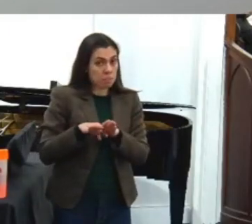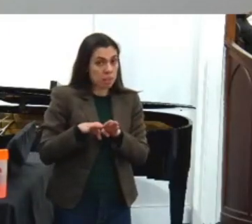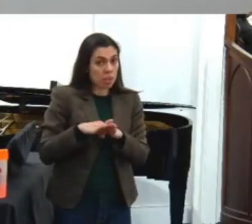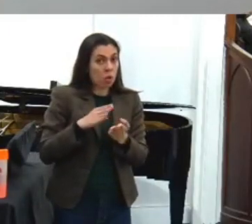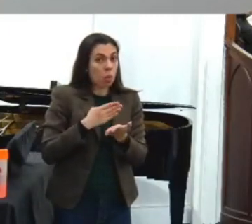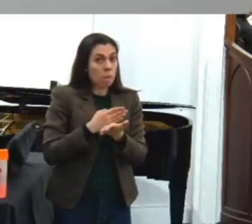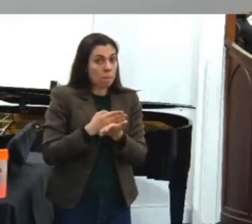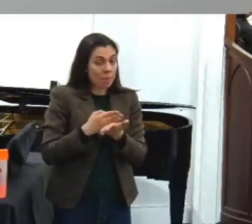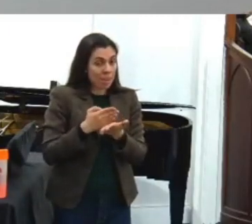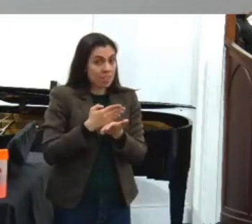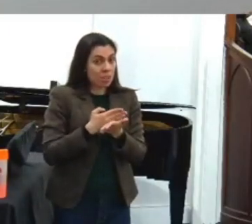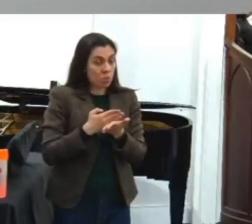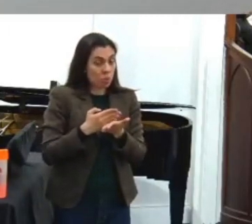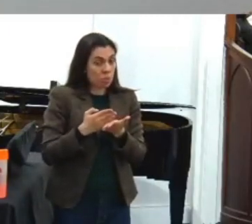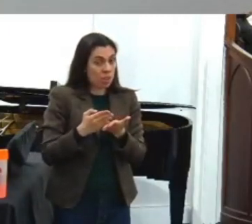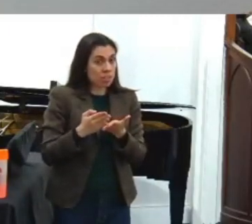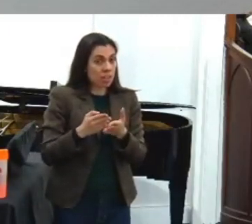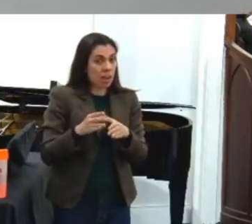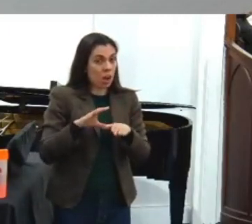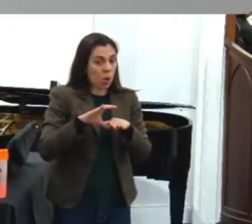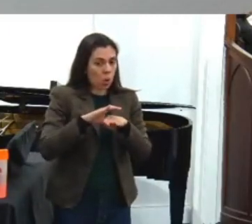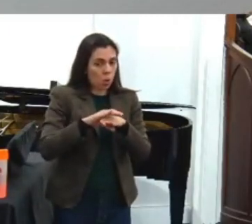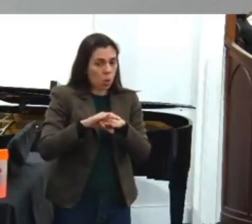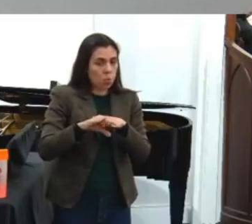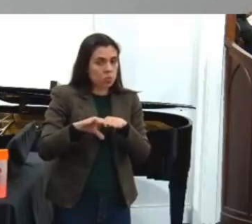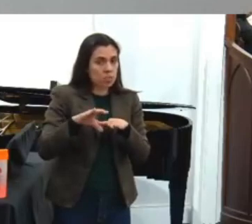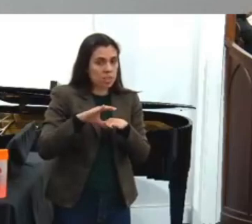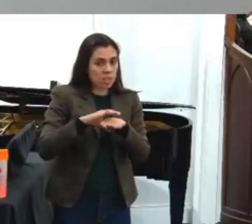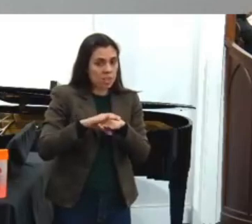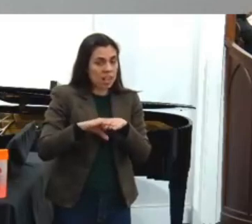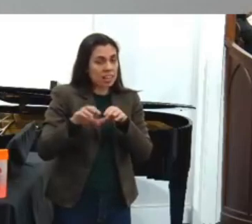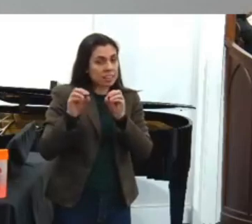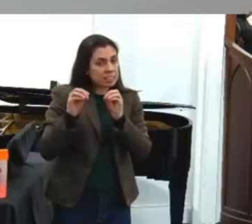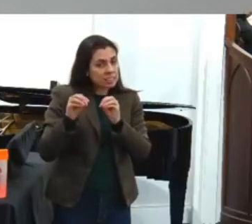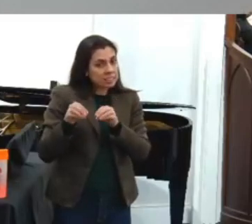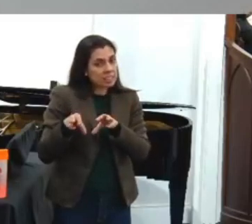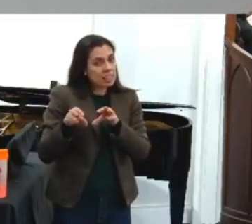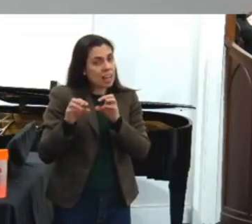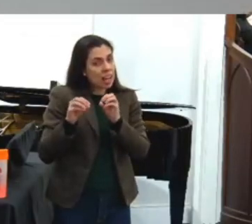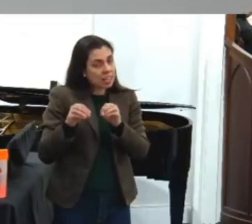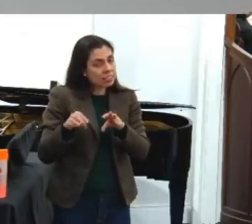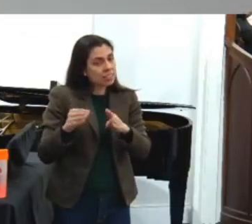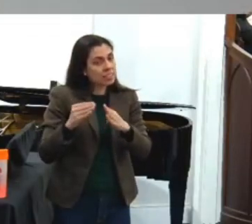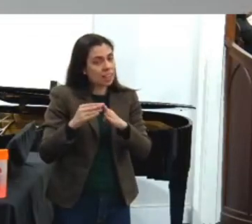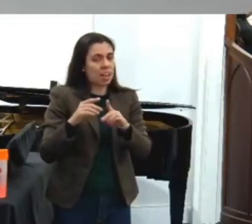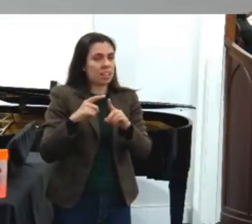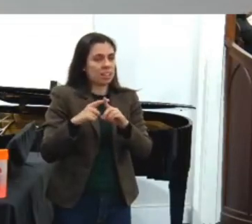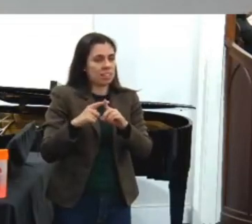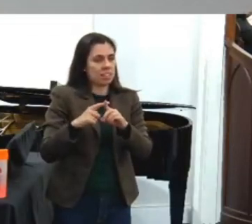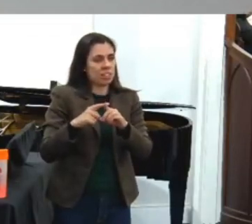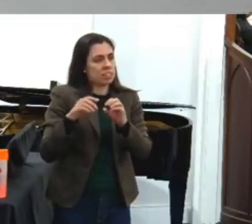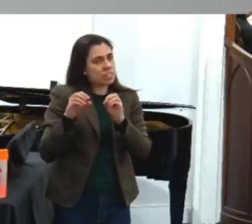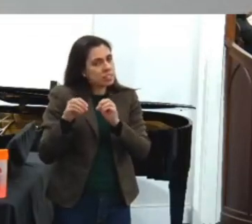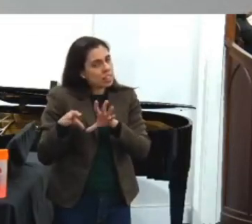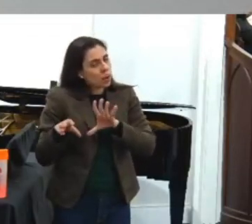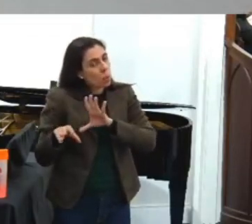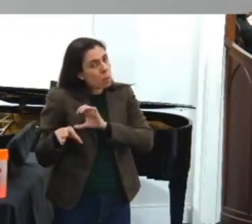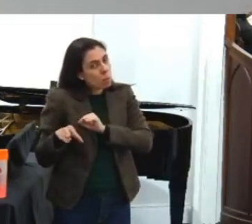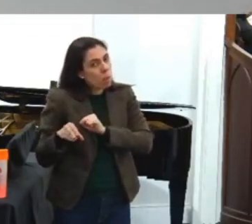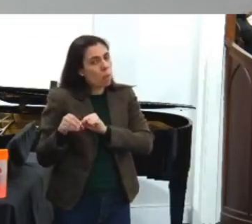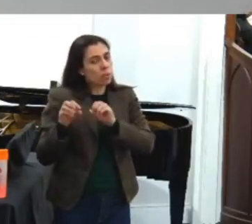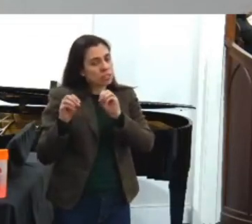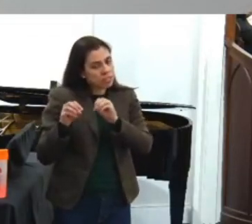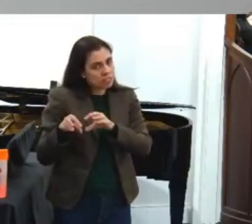nesta carta. Essa primeira parte podemos reconhecer que é uma parte